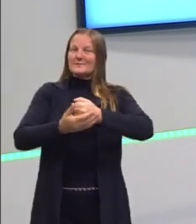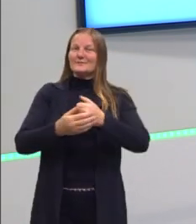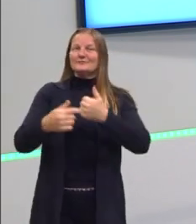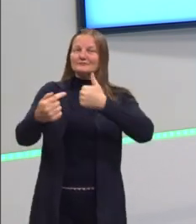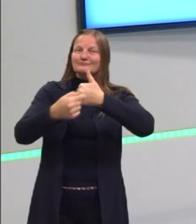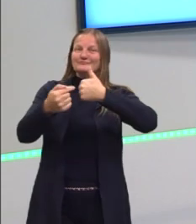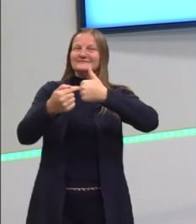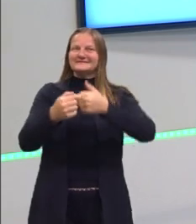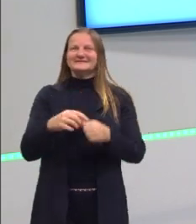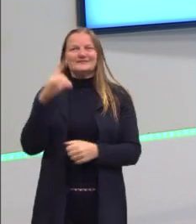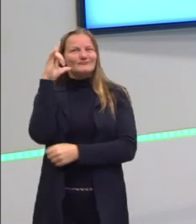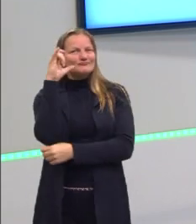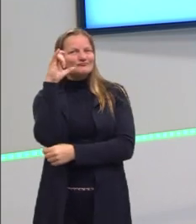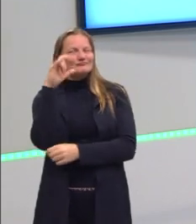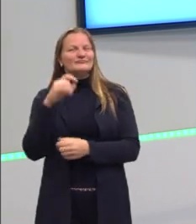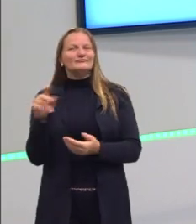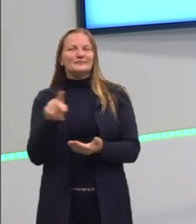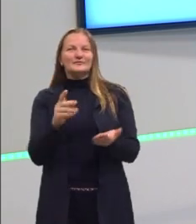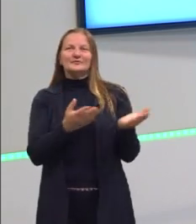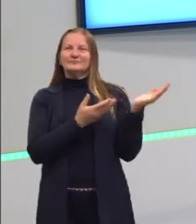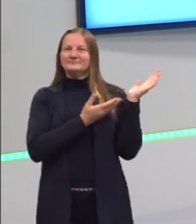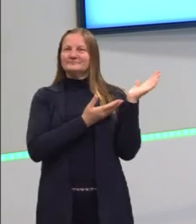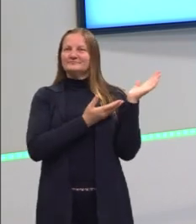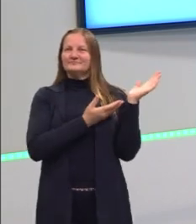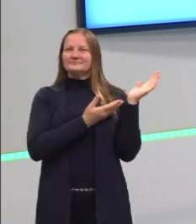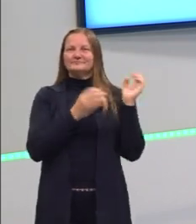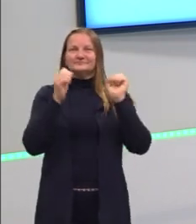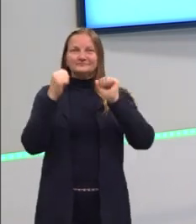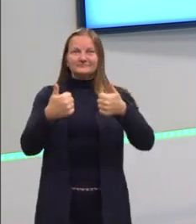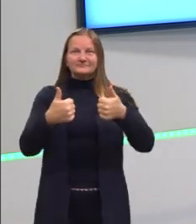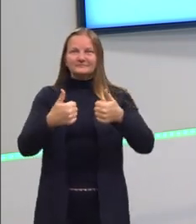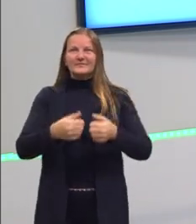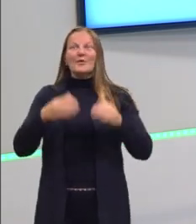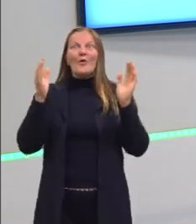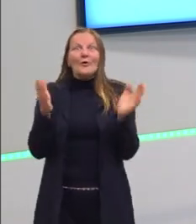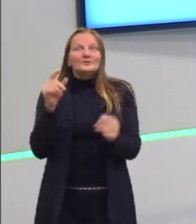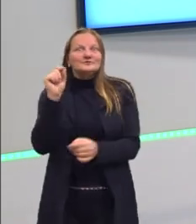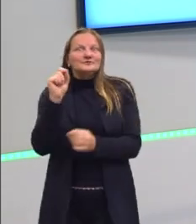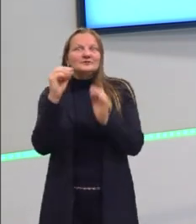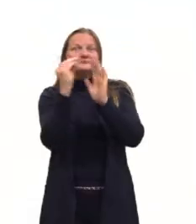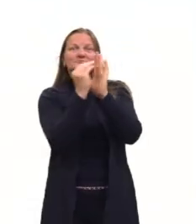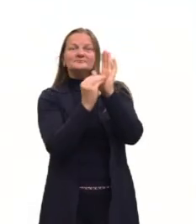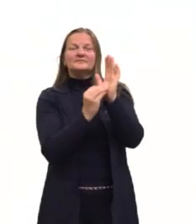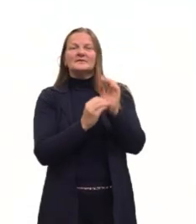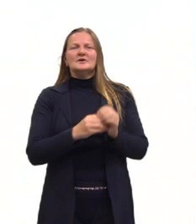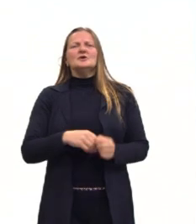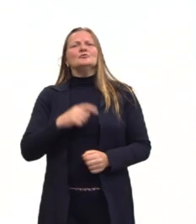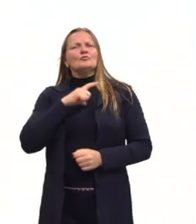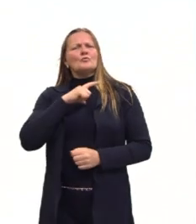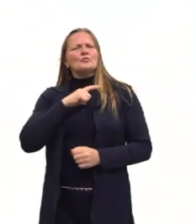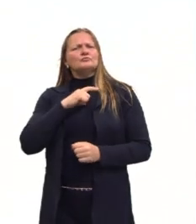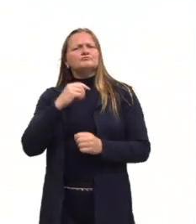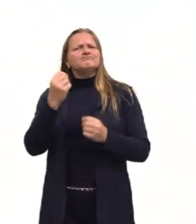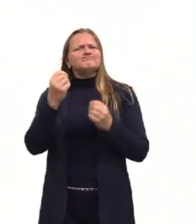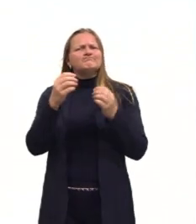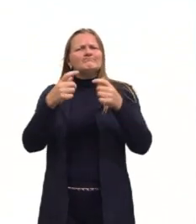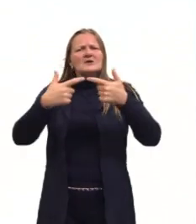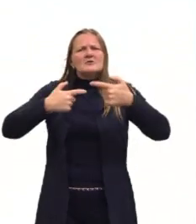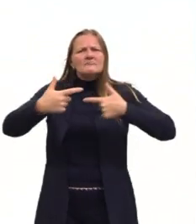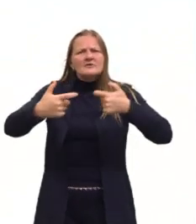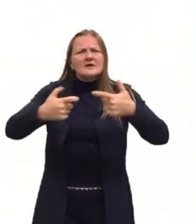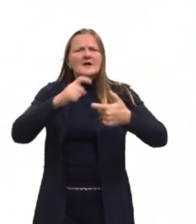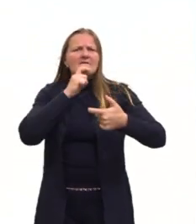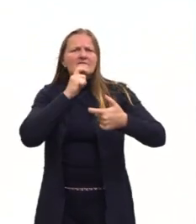marca lá no Instagram o professor Douglas volta tá meninos e meninas que que nós vamos ver hoje velha ordem mundial e Guerra Fria